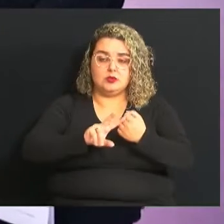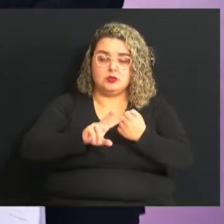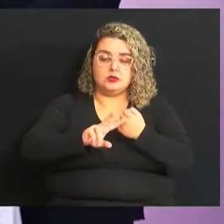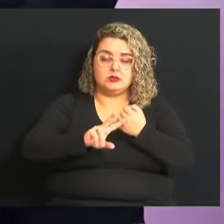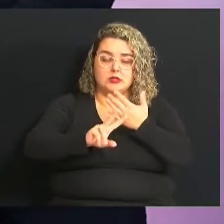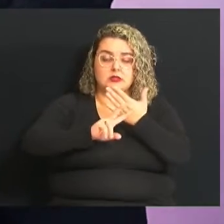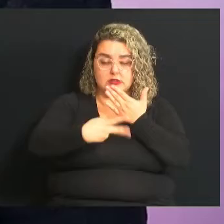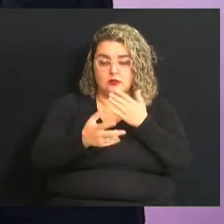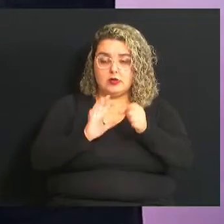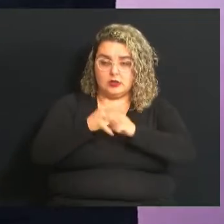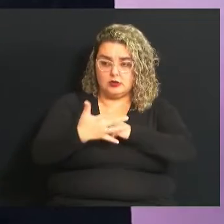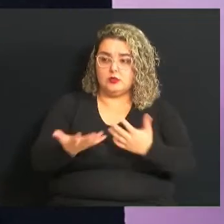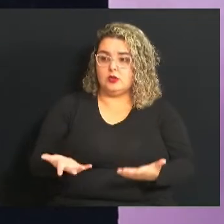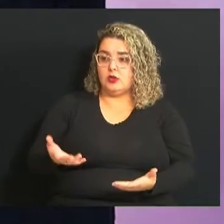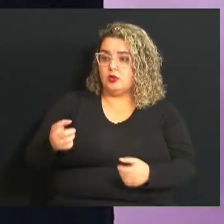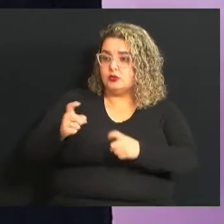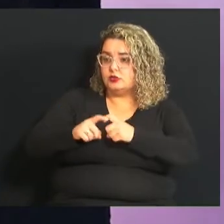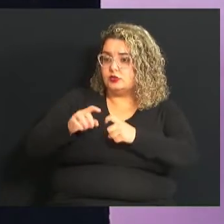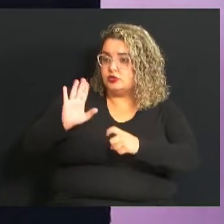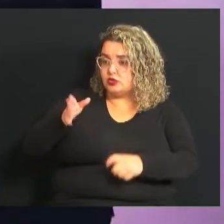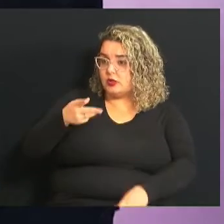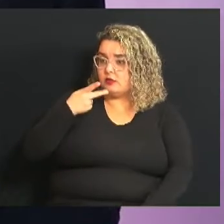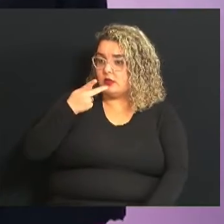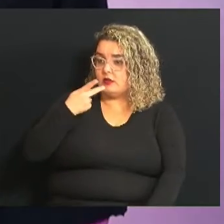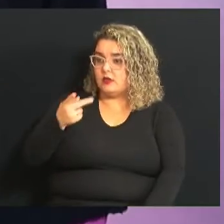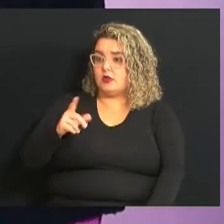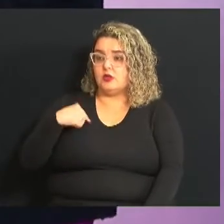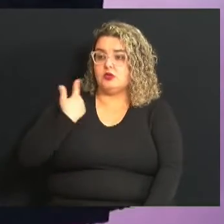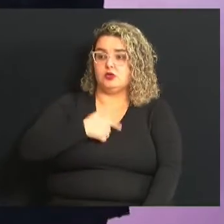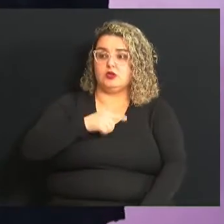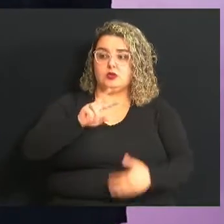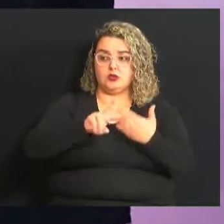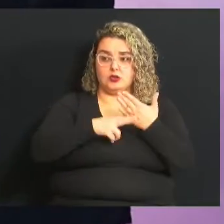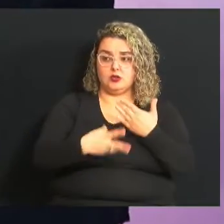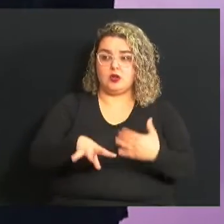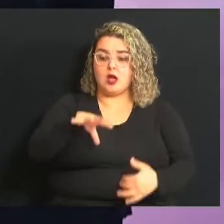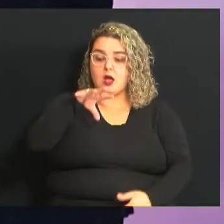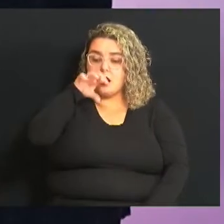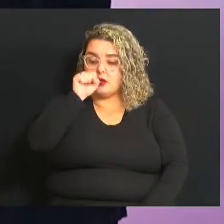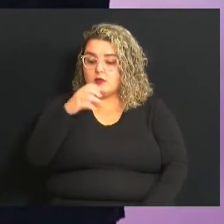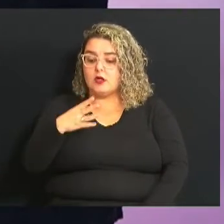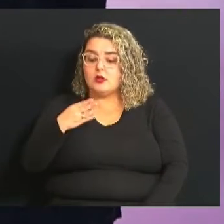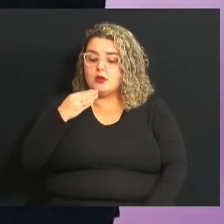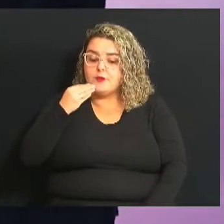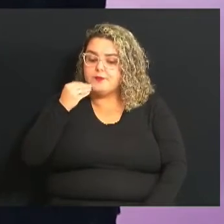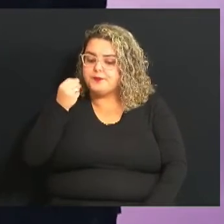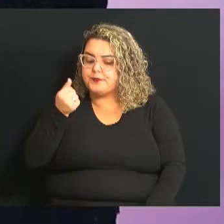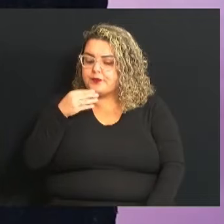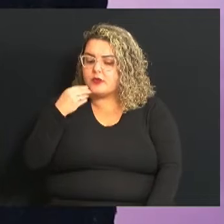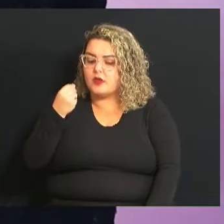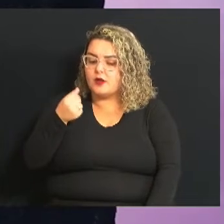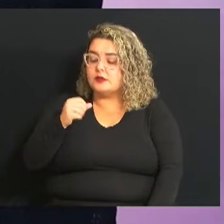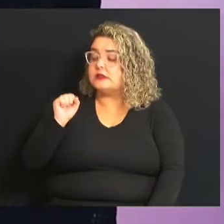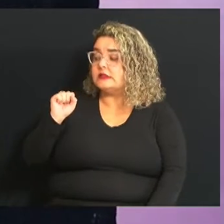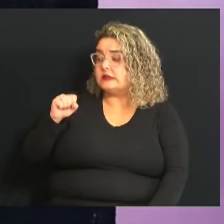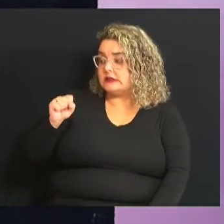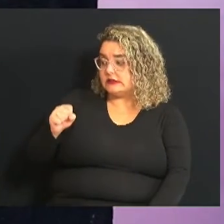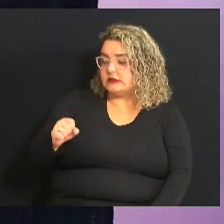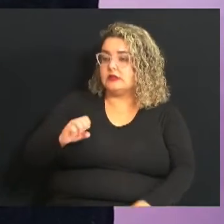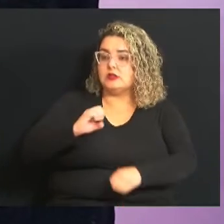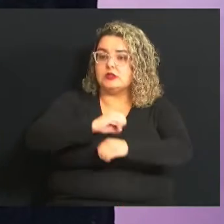só para reforçar, a gente está falando das sequelas, né, olfato e paladar. E então são células que